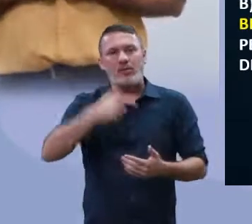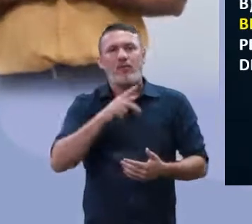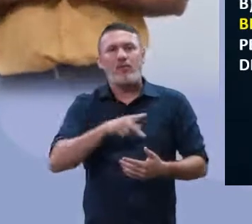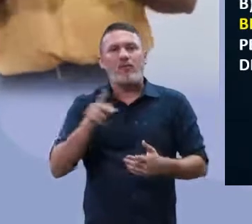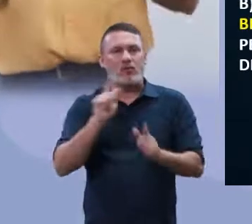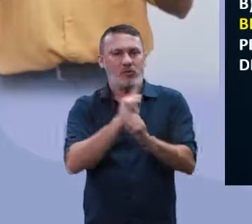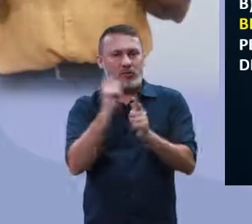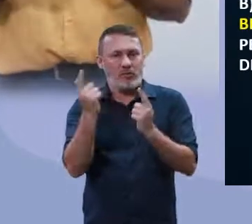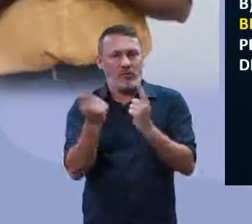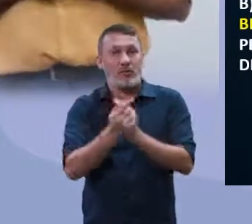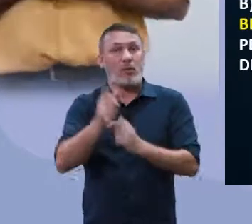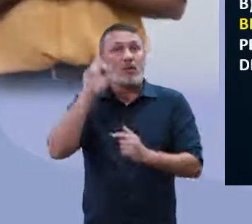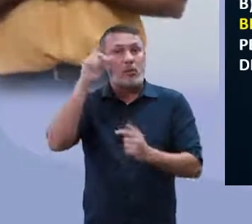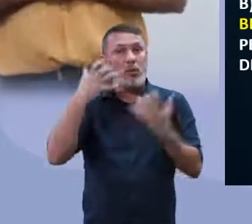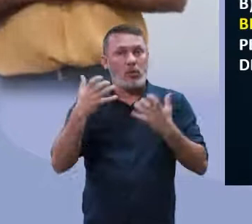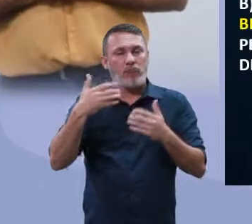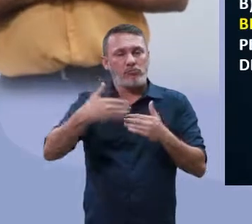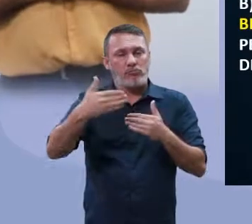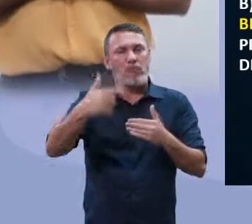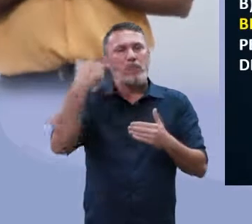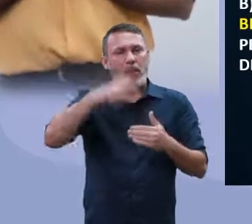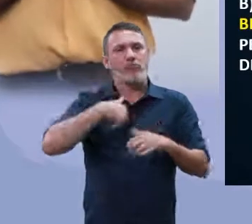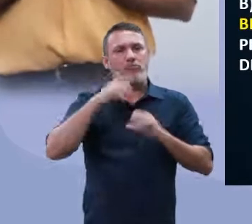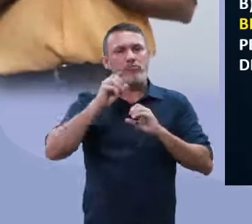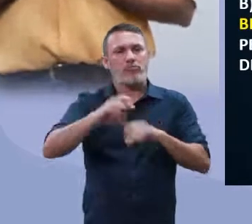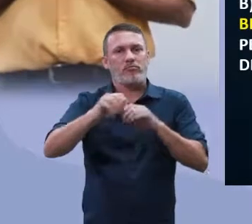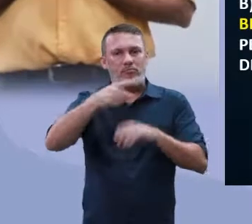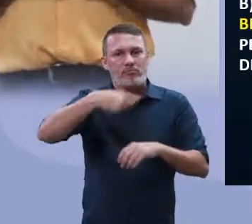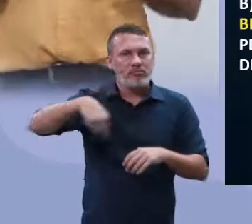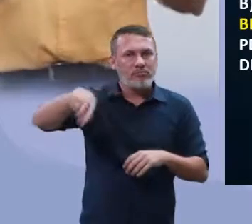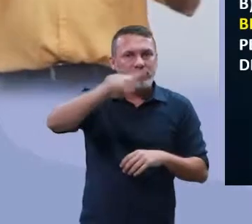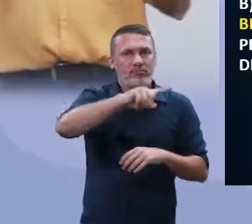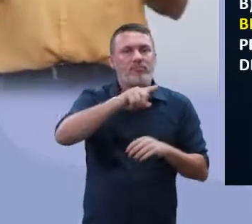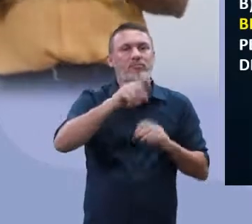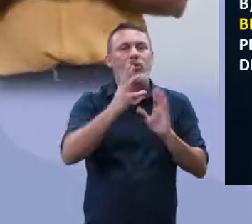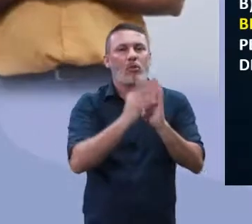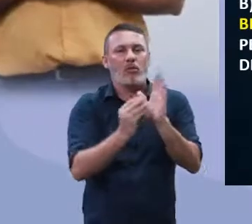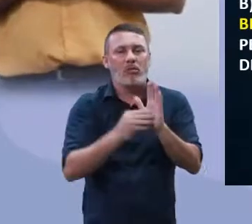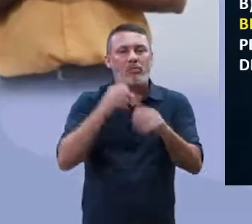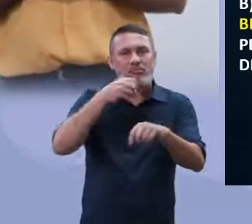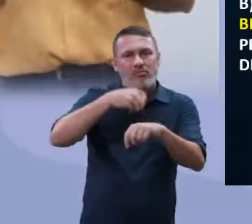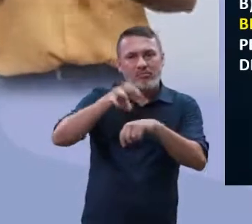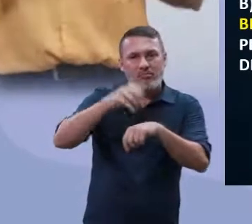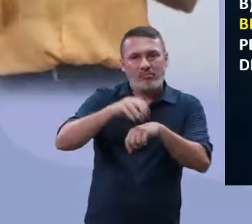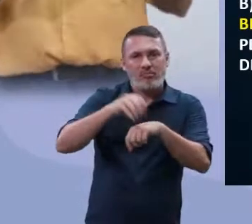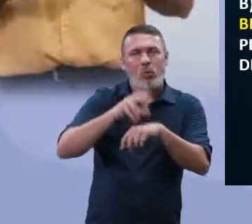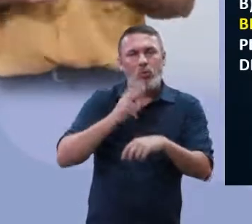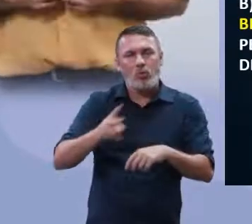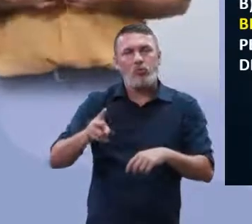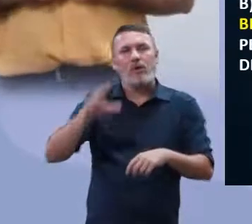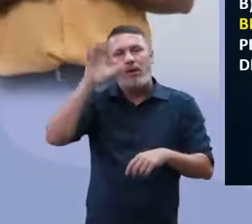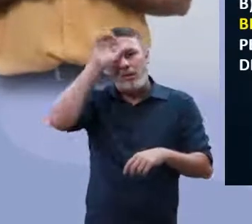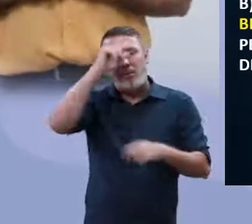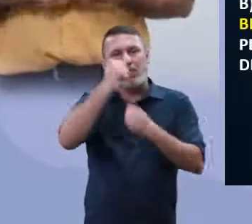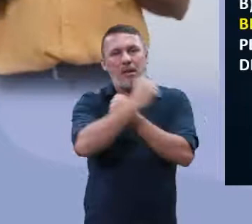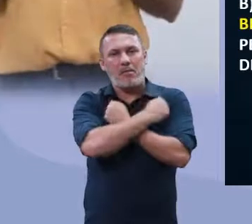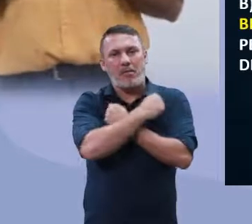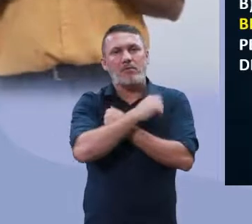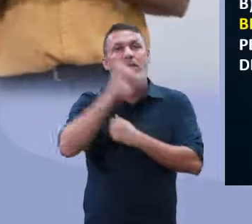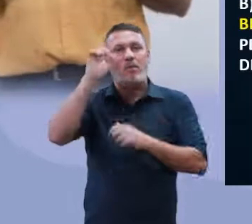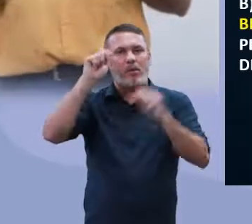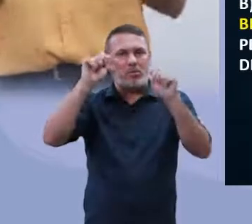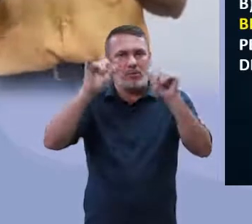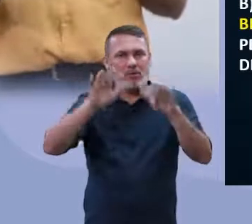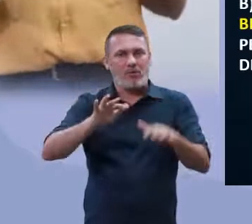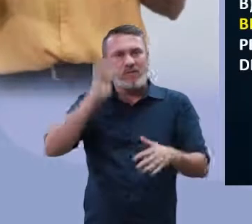Paulo com vocês. Se Deus quiser, logo, logo aí, vou estar trazendo para vocês um conteúdozinho para nós continuarmos aí. Um abraço, fiquem